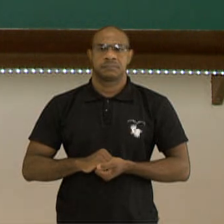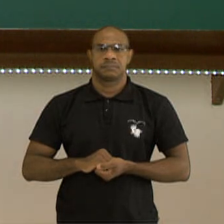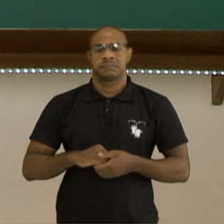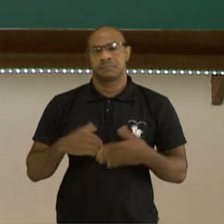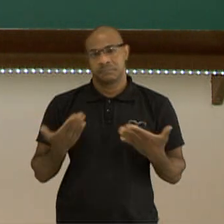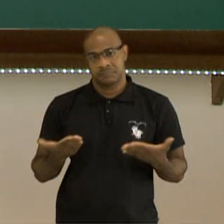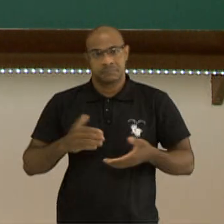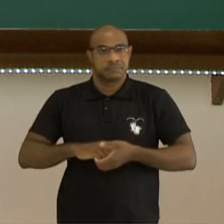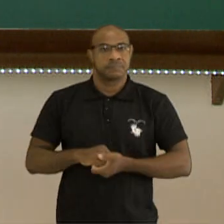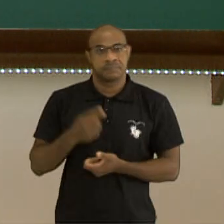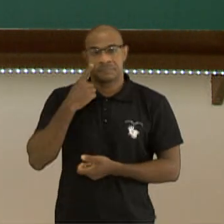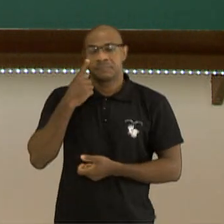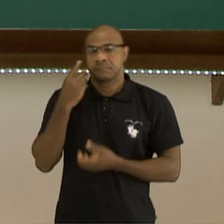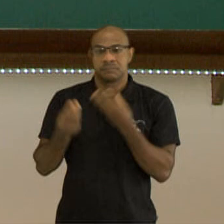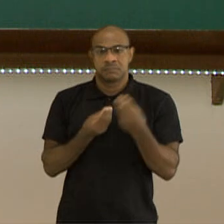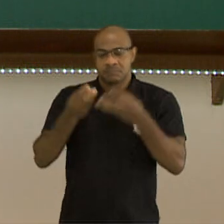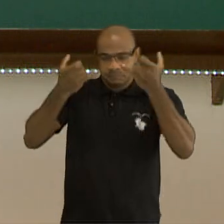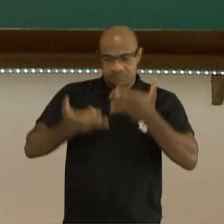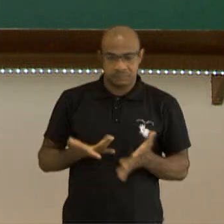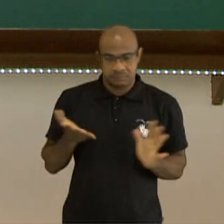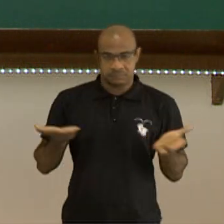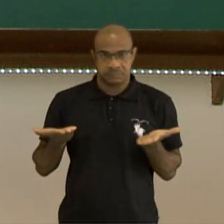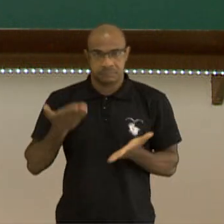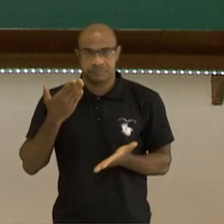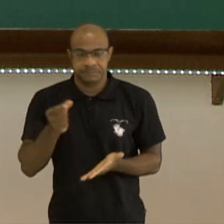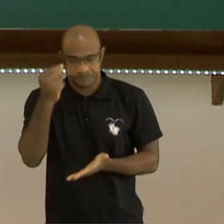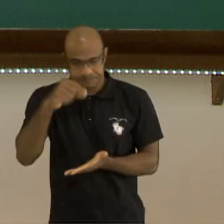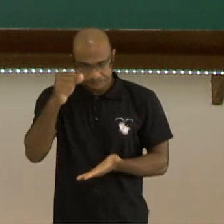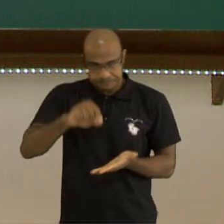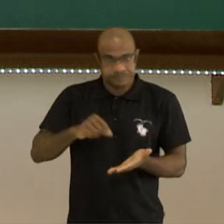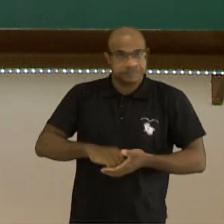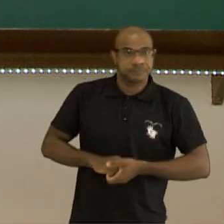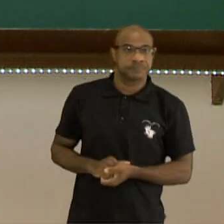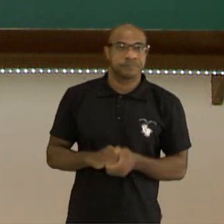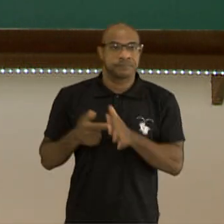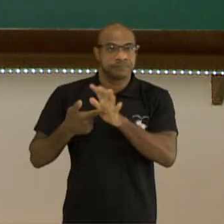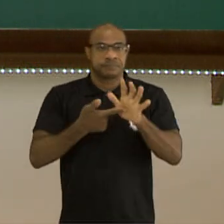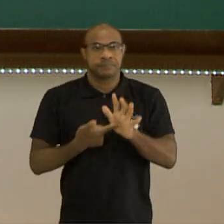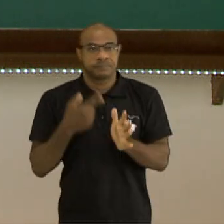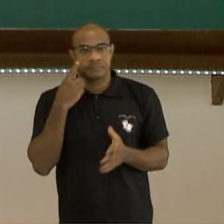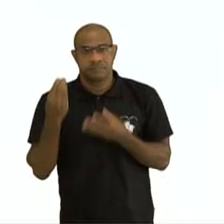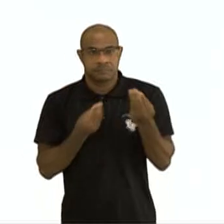Corrigindo então, vamos ver? Então vamos lá, ó. Vai aparecer aqui para vocês.